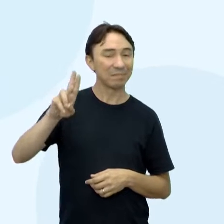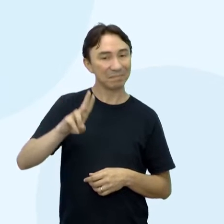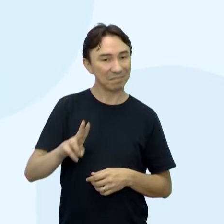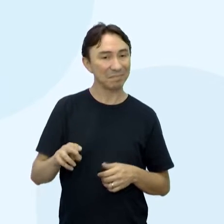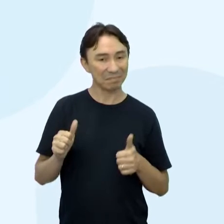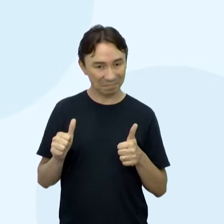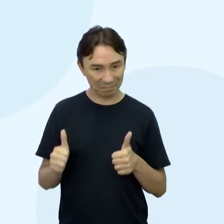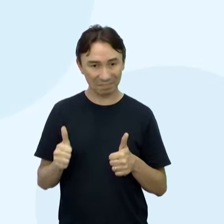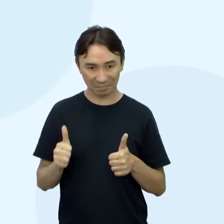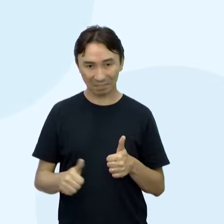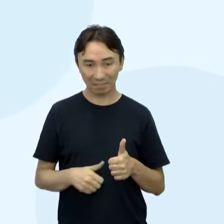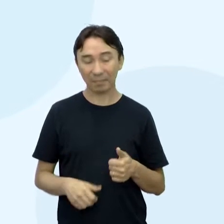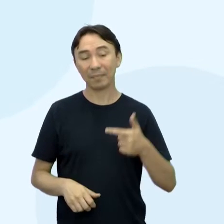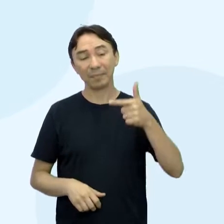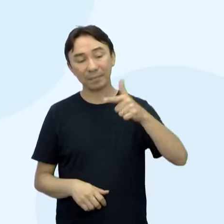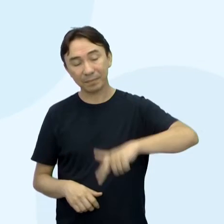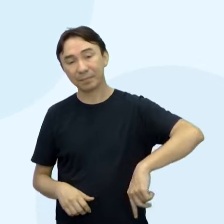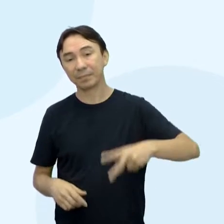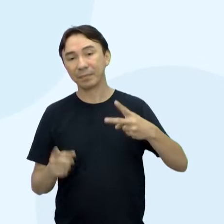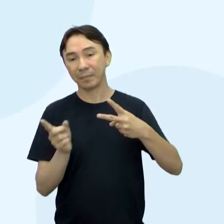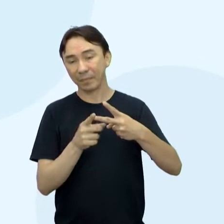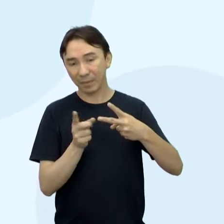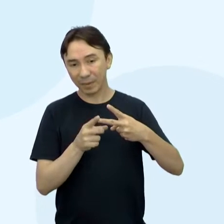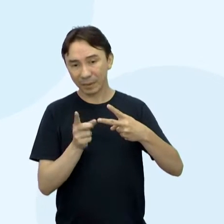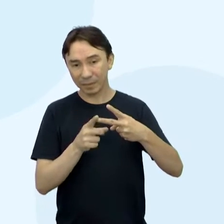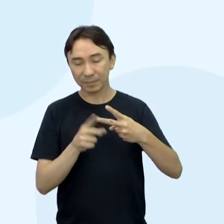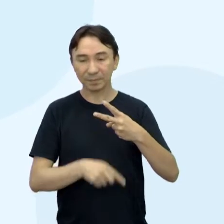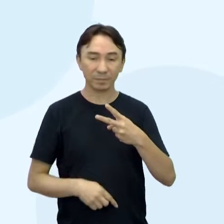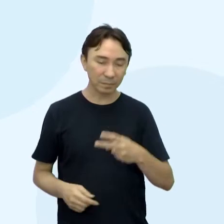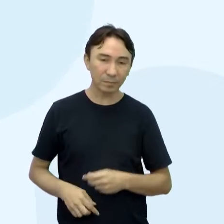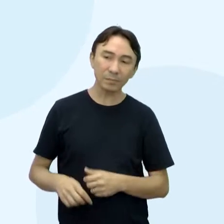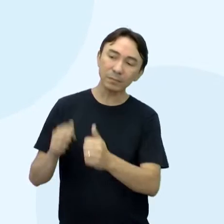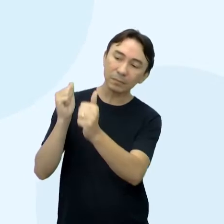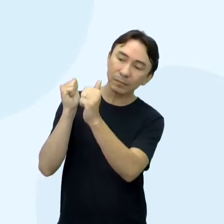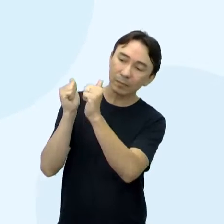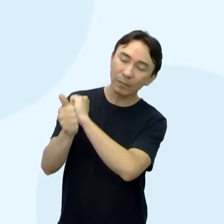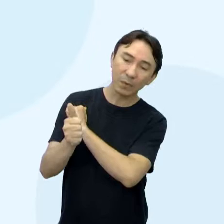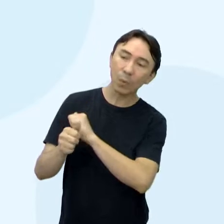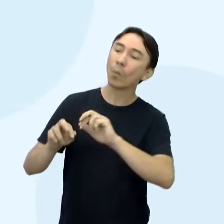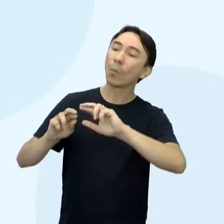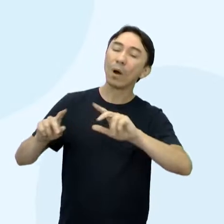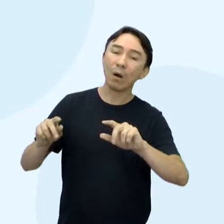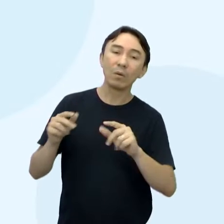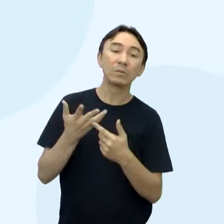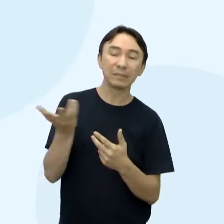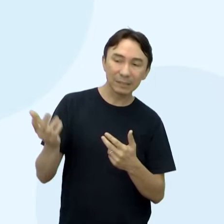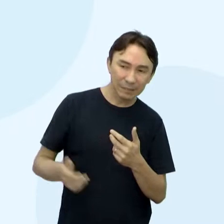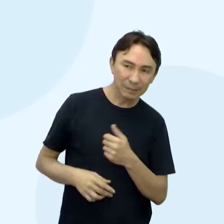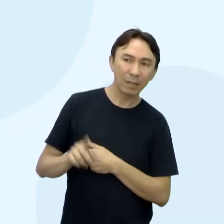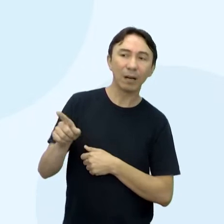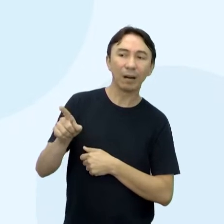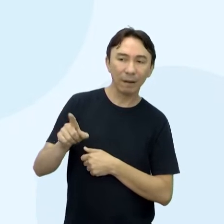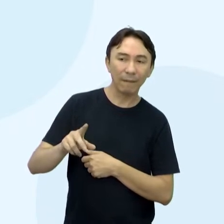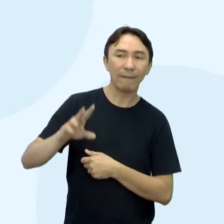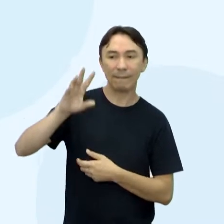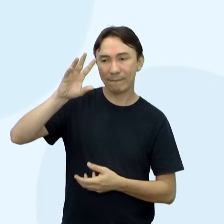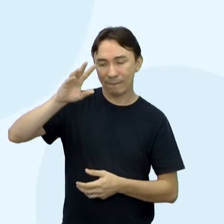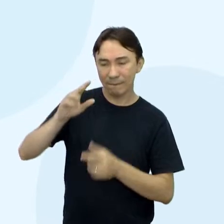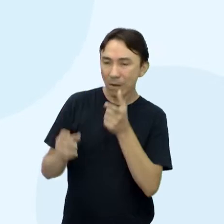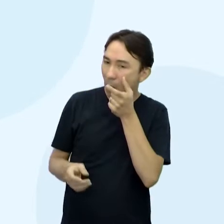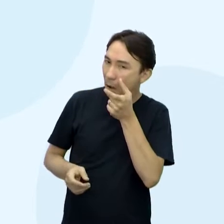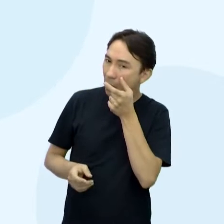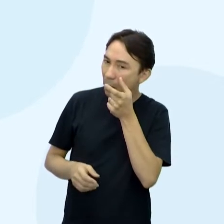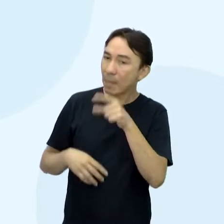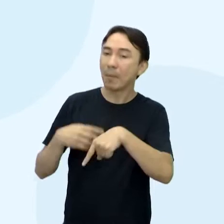vão relatar sobre a modalidade com seus colegas. Então, podem voltar aqui comigo. Primeira coisa, vocês podem usar